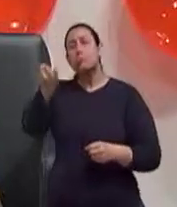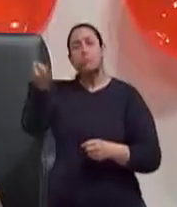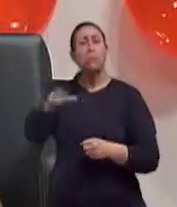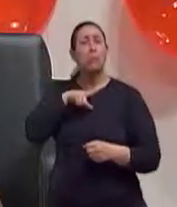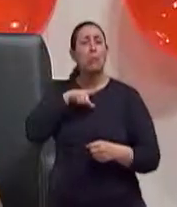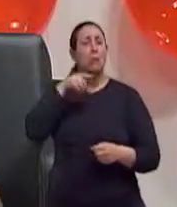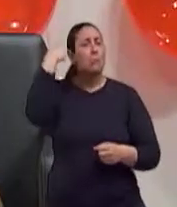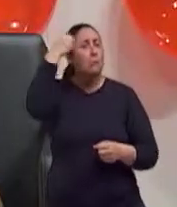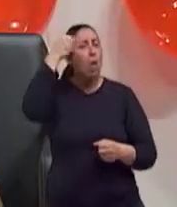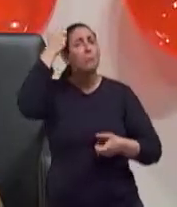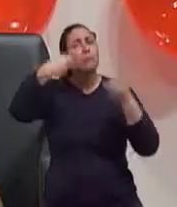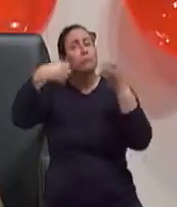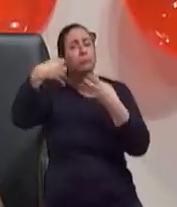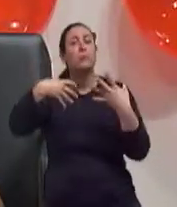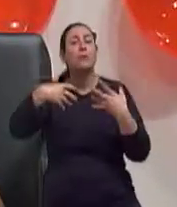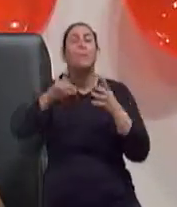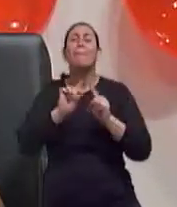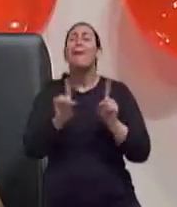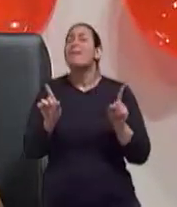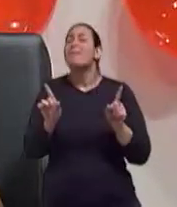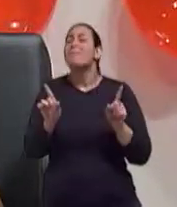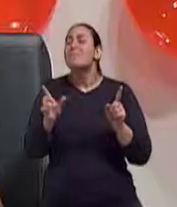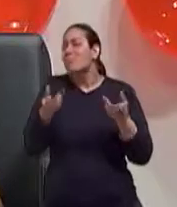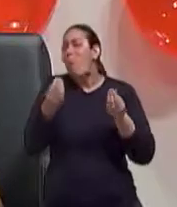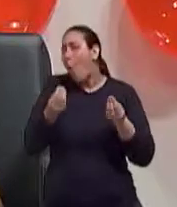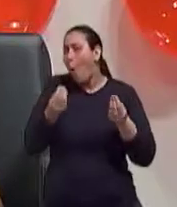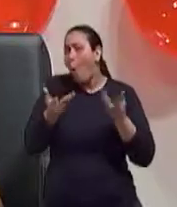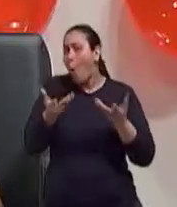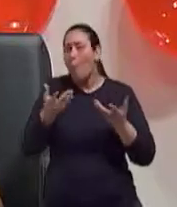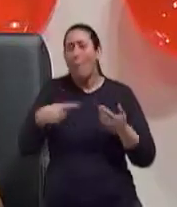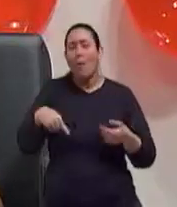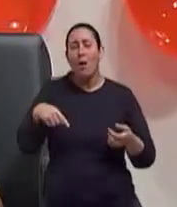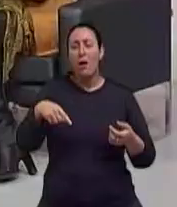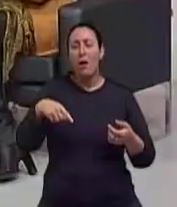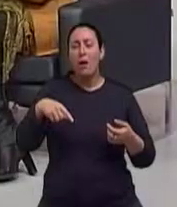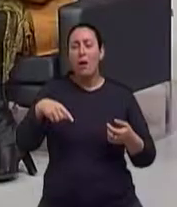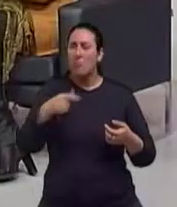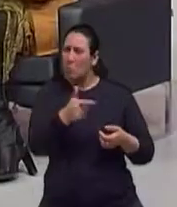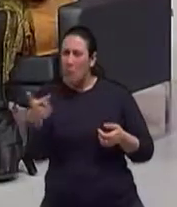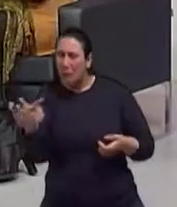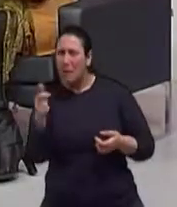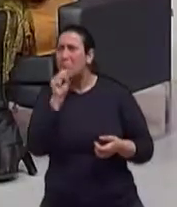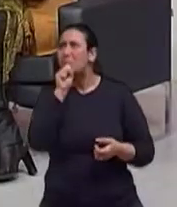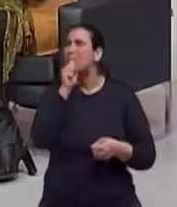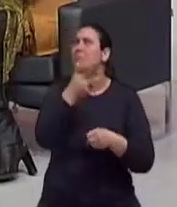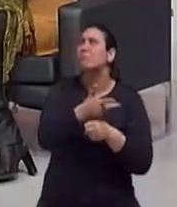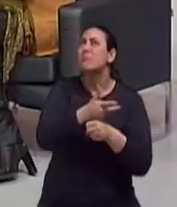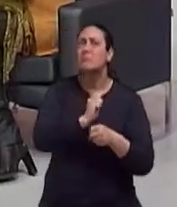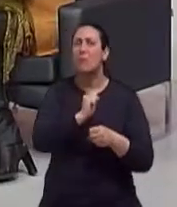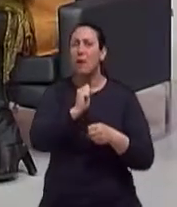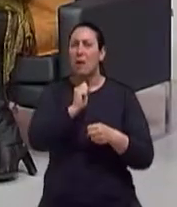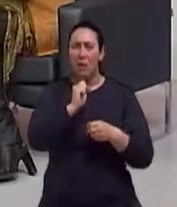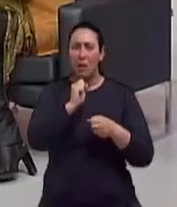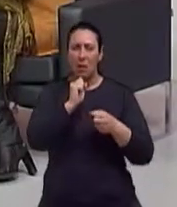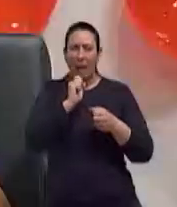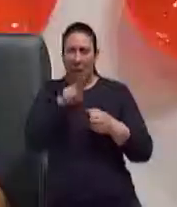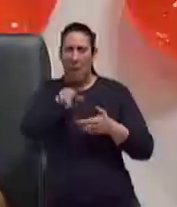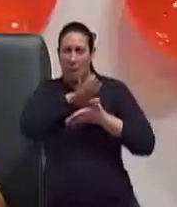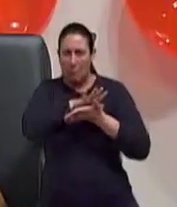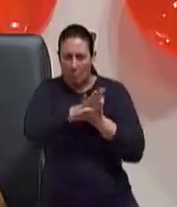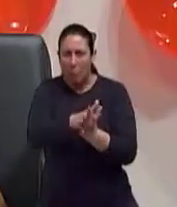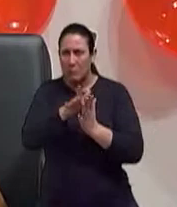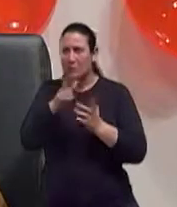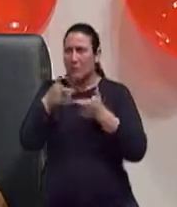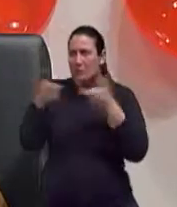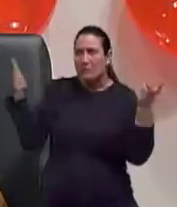será que não existe de que forma nós podemos assim constatar de que existe o preconceito dos outros